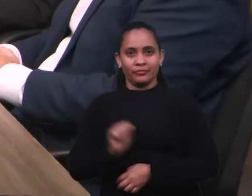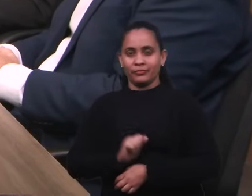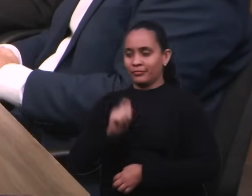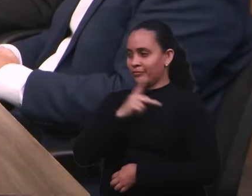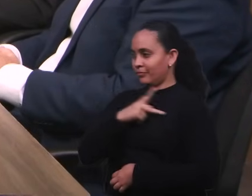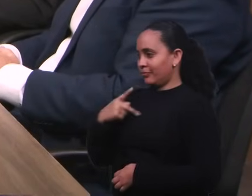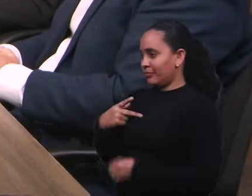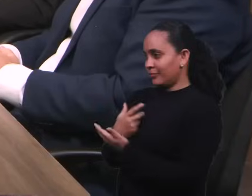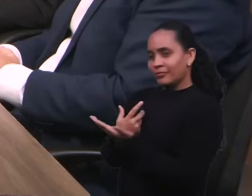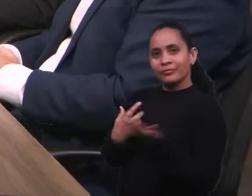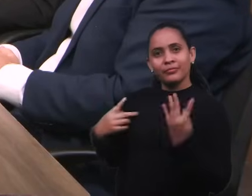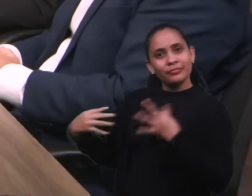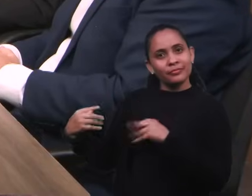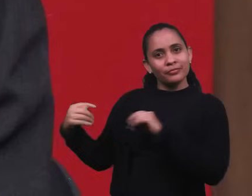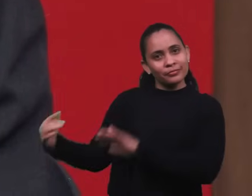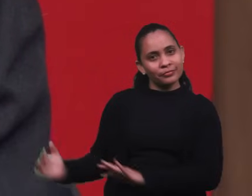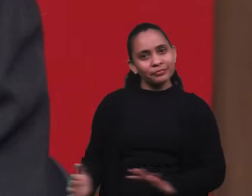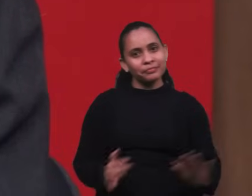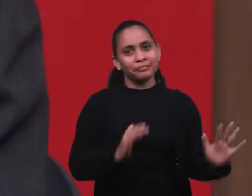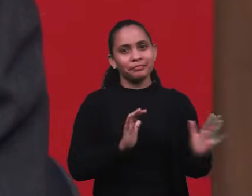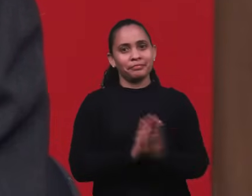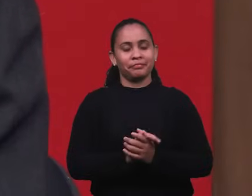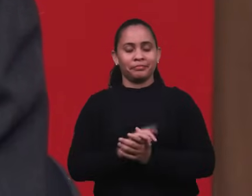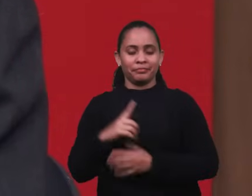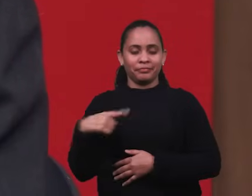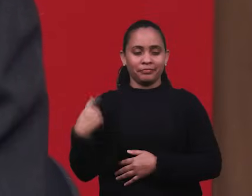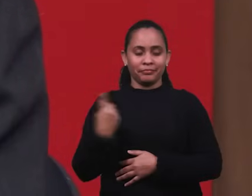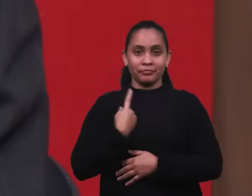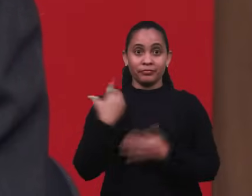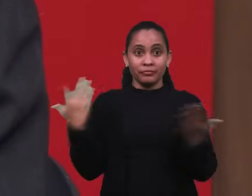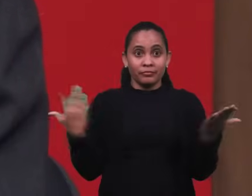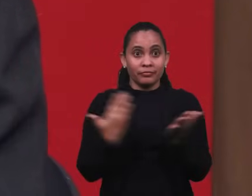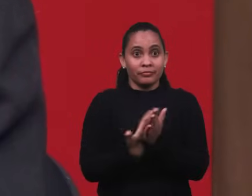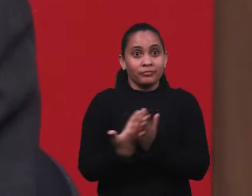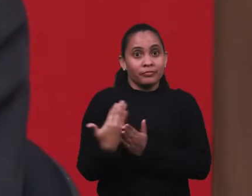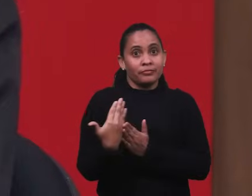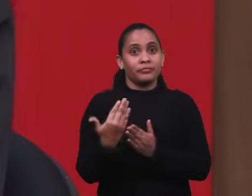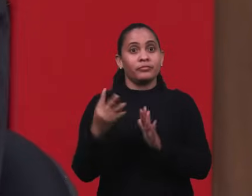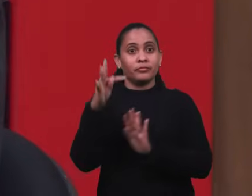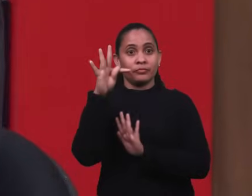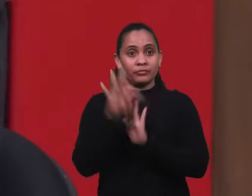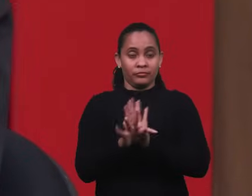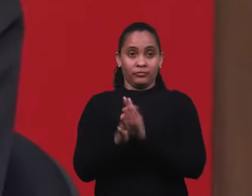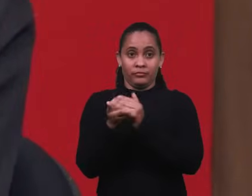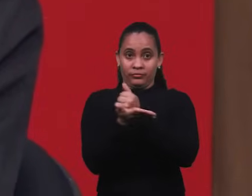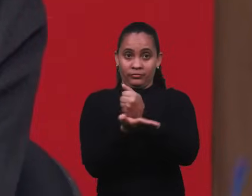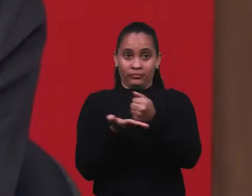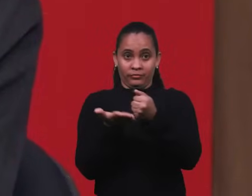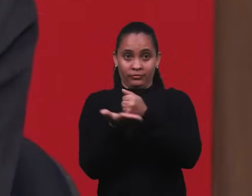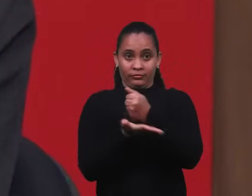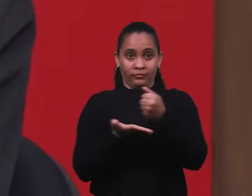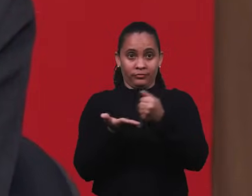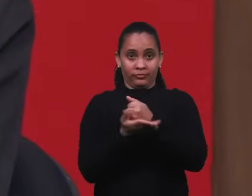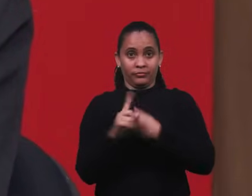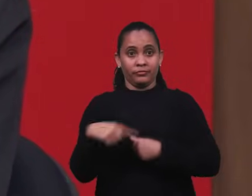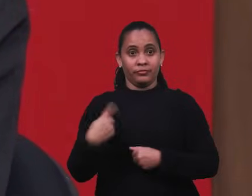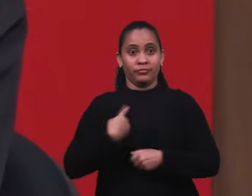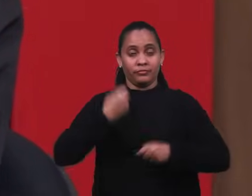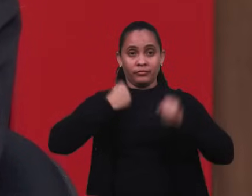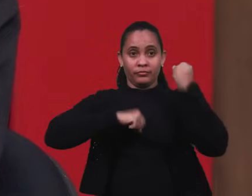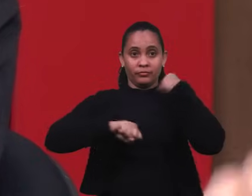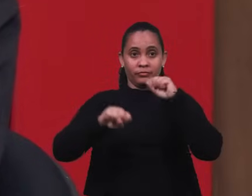aos irmãos. Maravilha. Bom, nós vamos iniciar aqui então lendo um texto base, está no